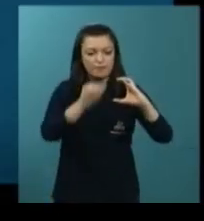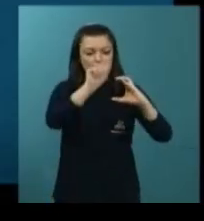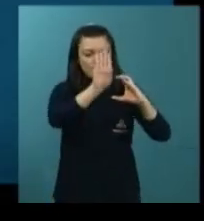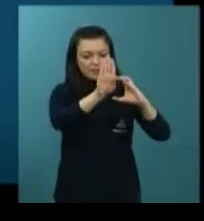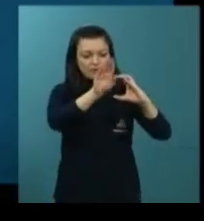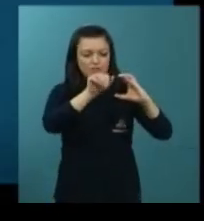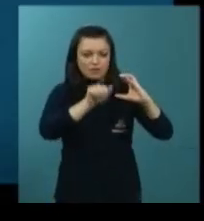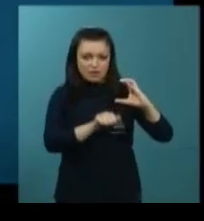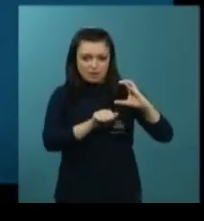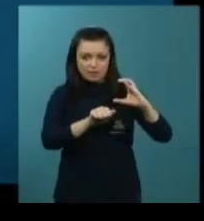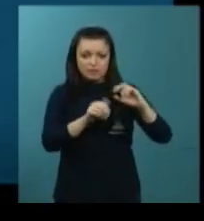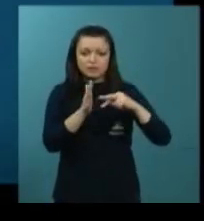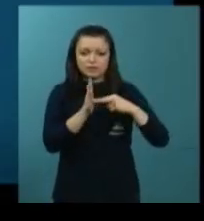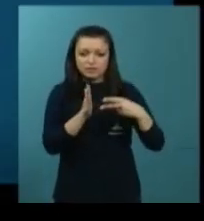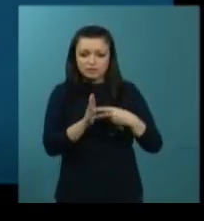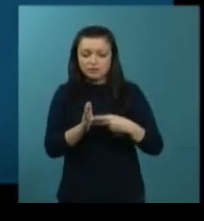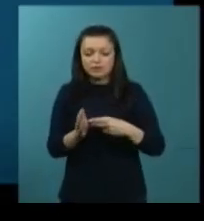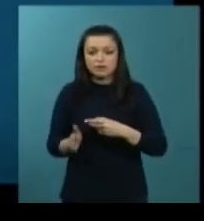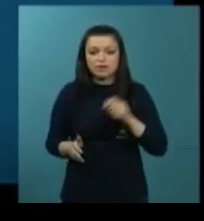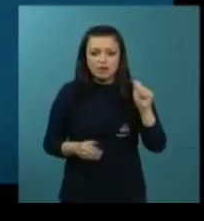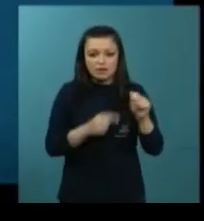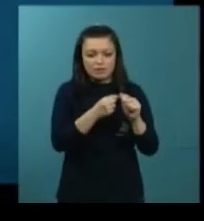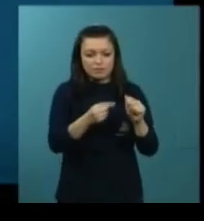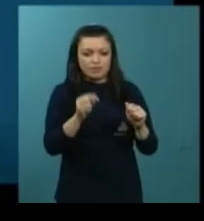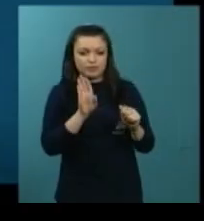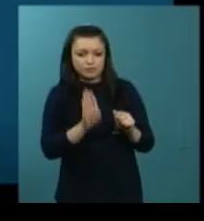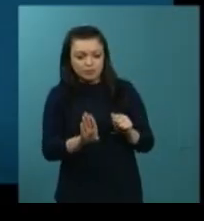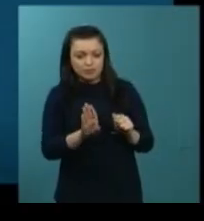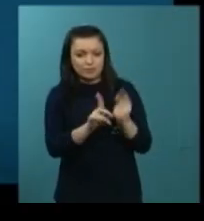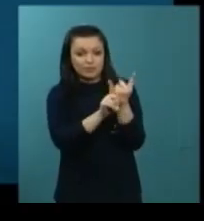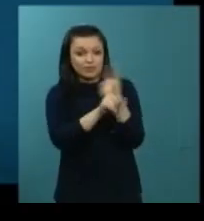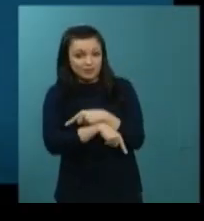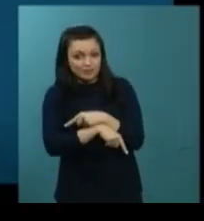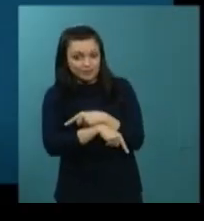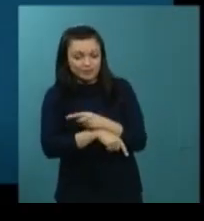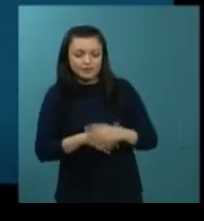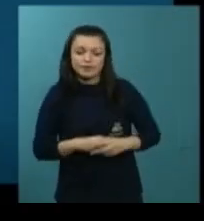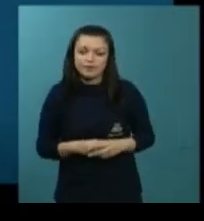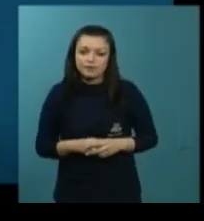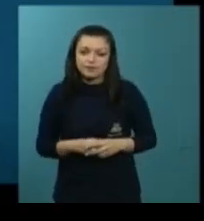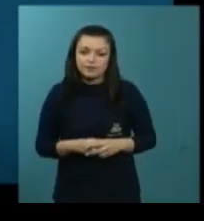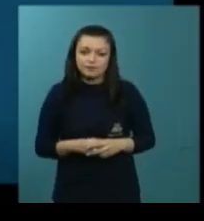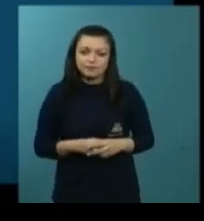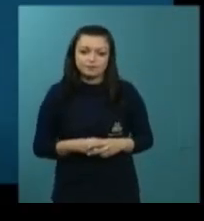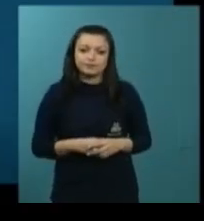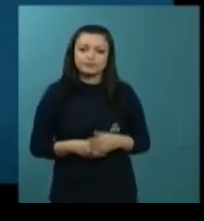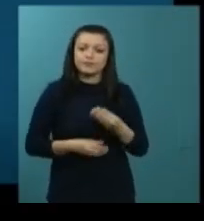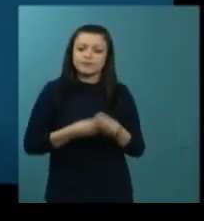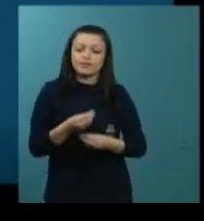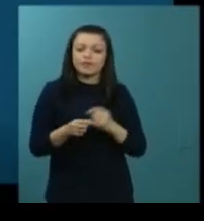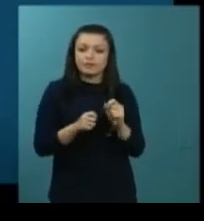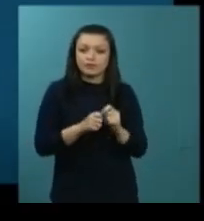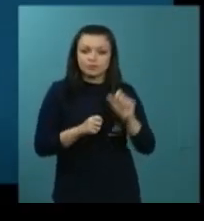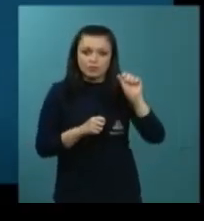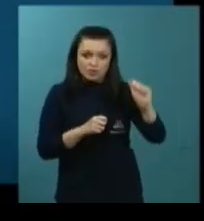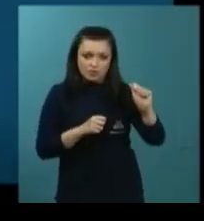A será A menos B. Eu pego o conjunto A